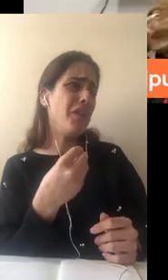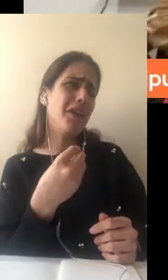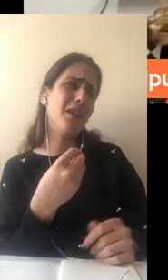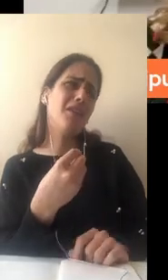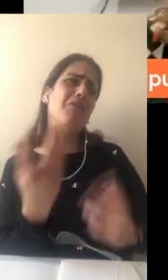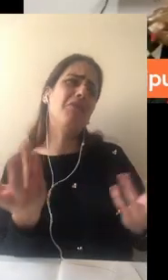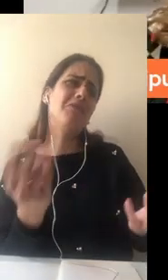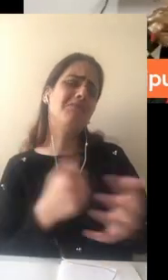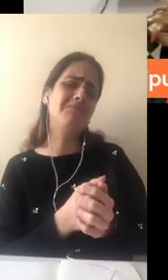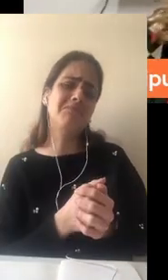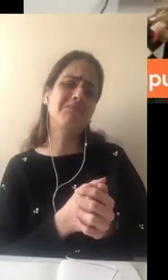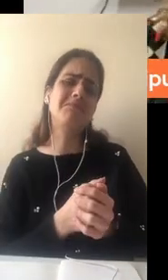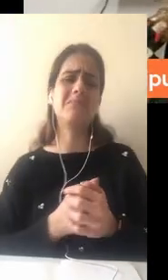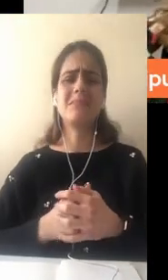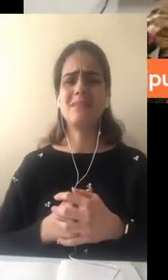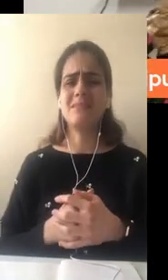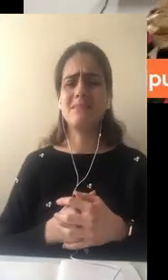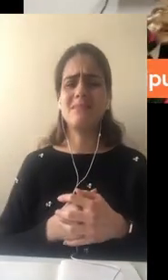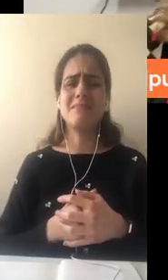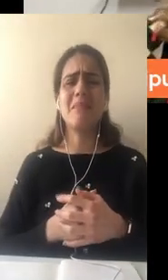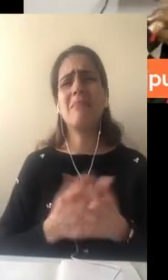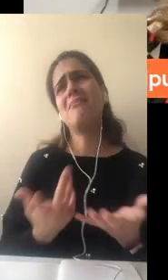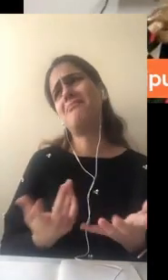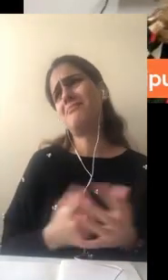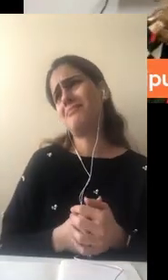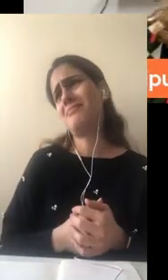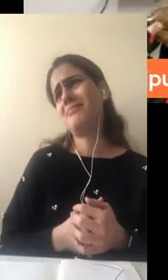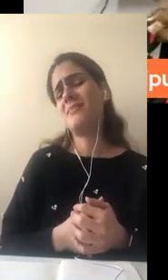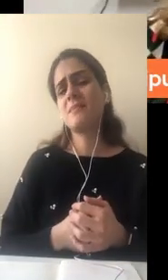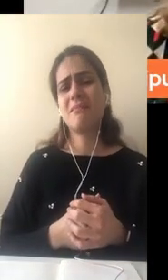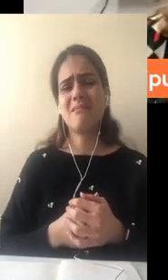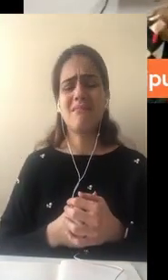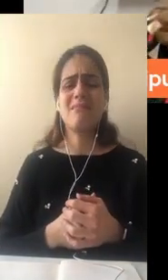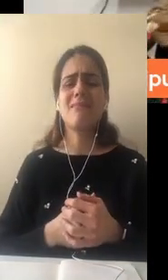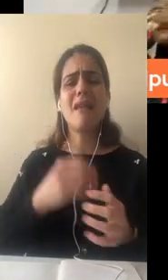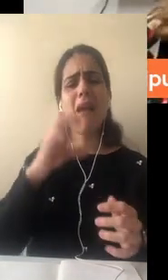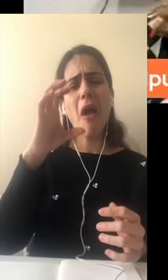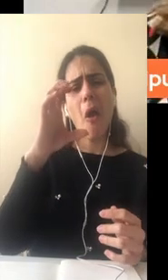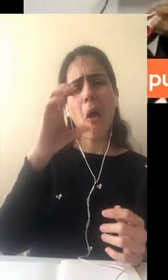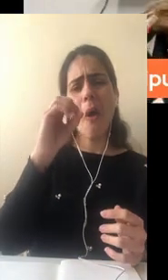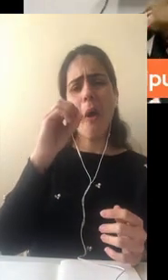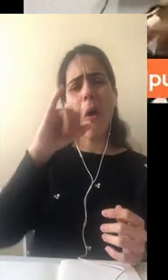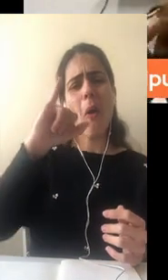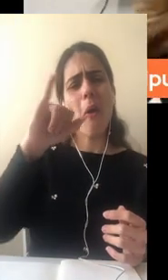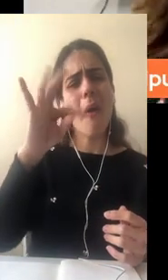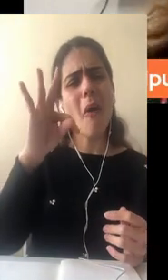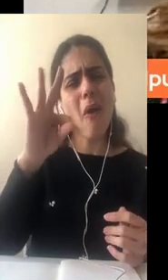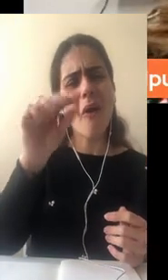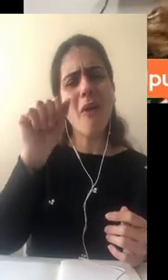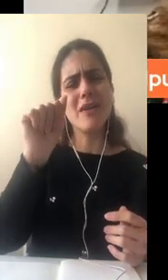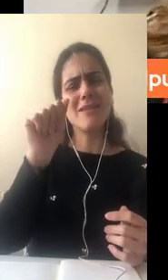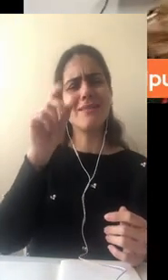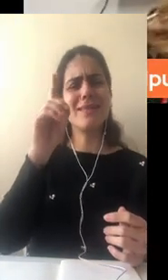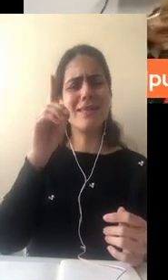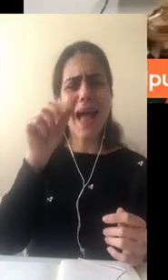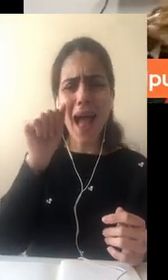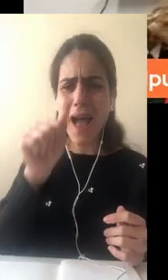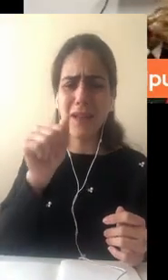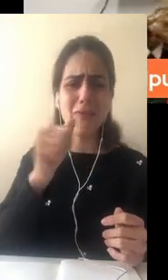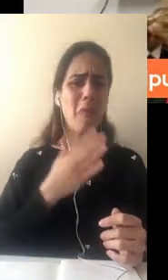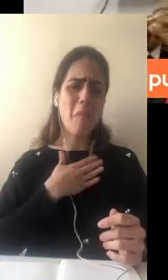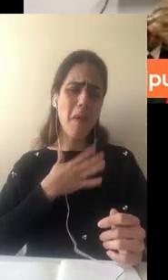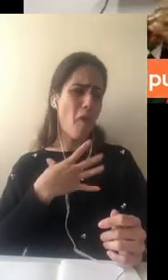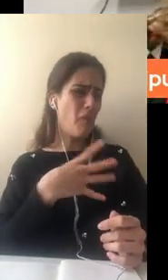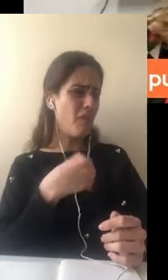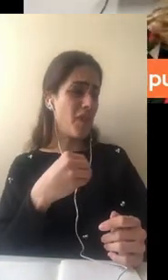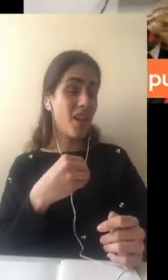difícil. Essa mentalidade é a sua. Se você tiver uma mentalidade de falar, coitada dessas crianças perdidas,